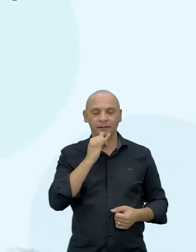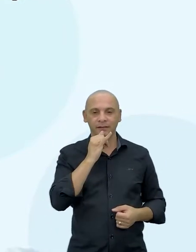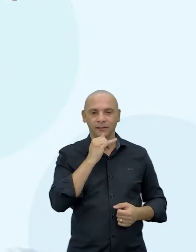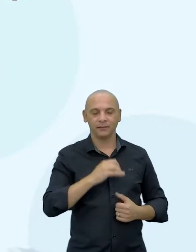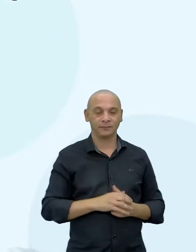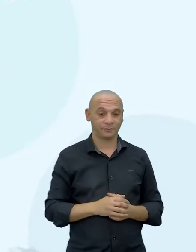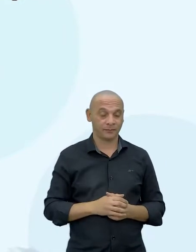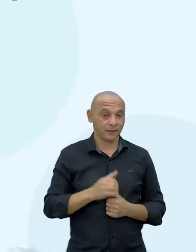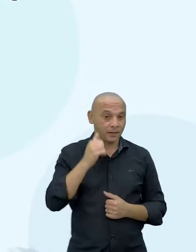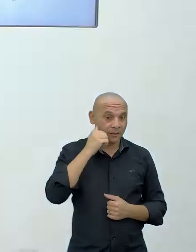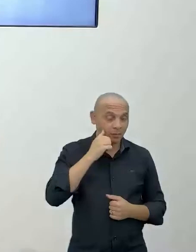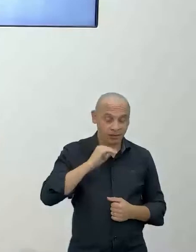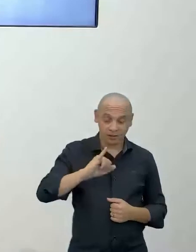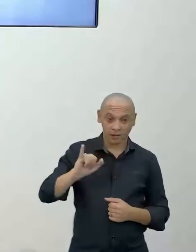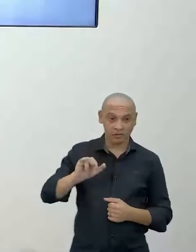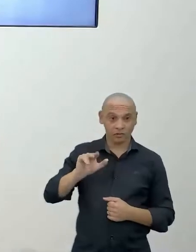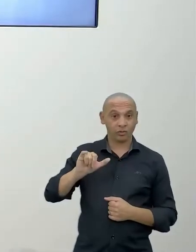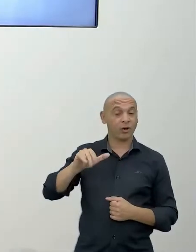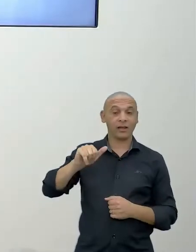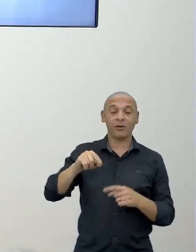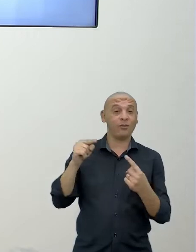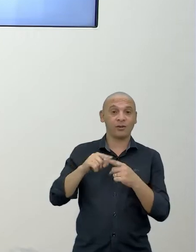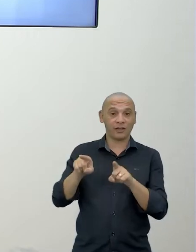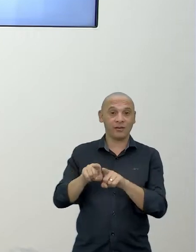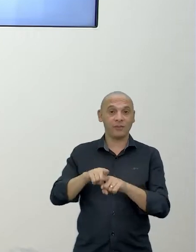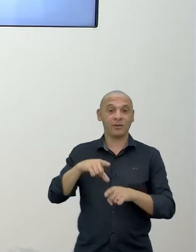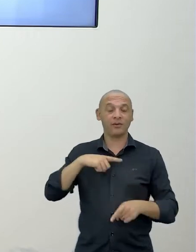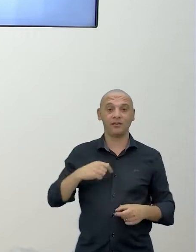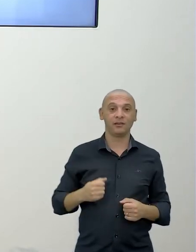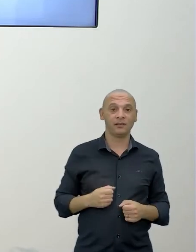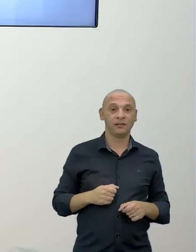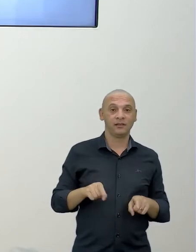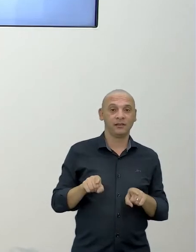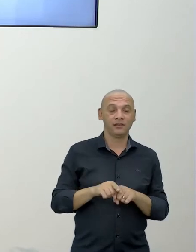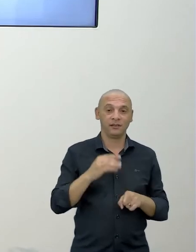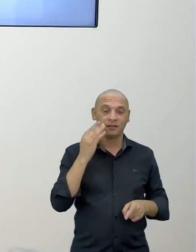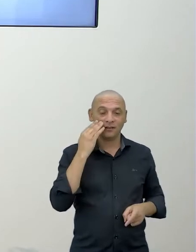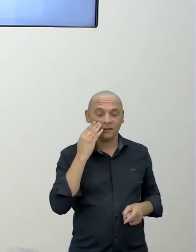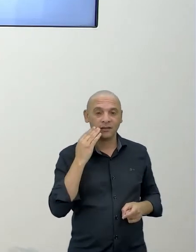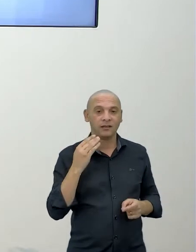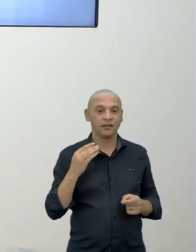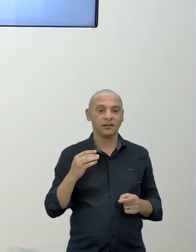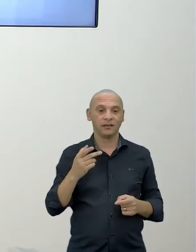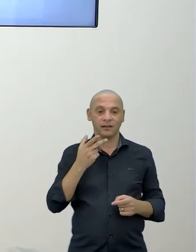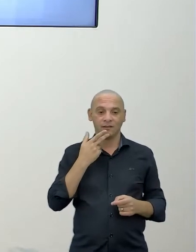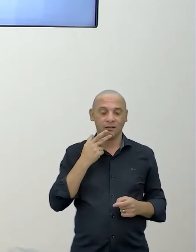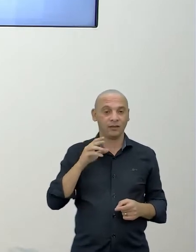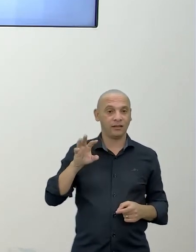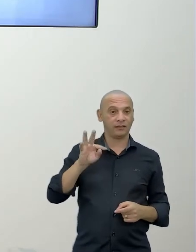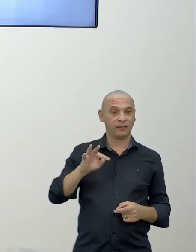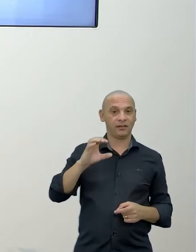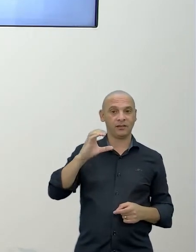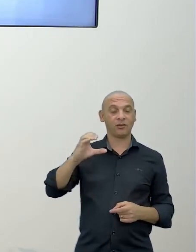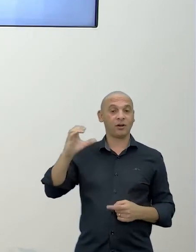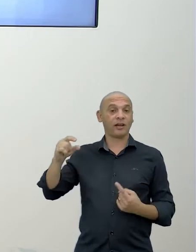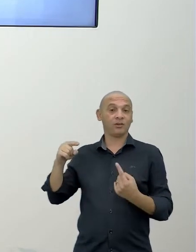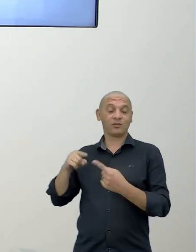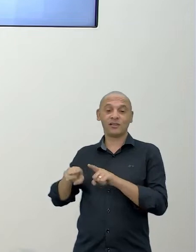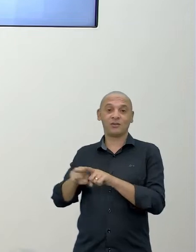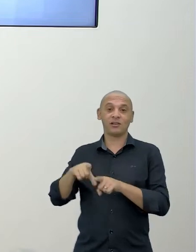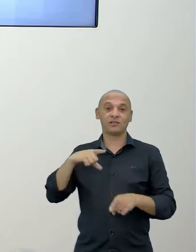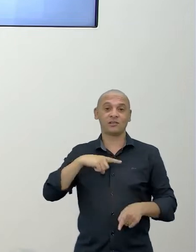recorte maior. Vou dar um exemplo, assim, aleatório que eu acabei de tirar da cartola. Juliana, de Educação Física, quando eu estava montando a aula